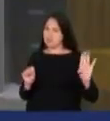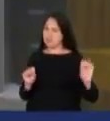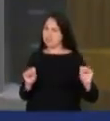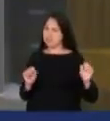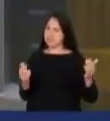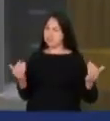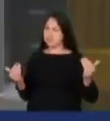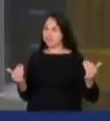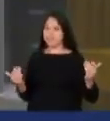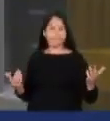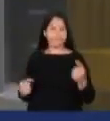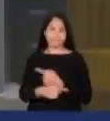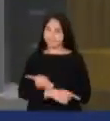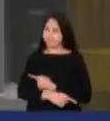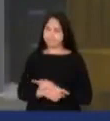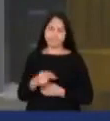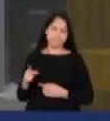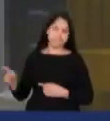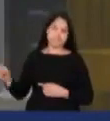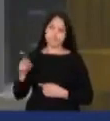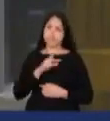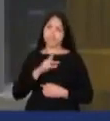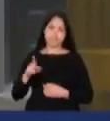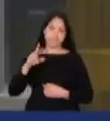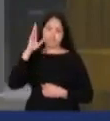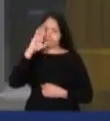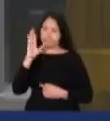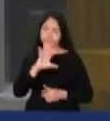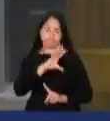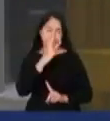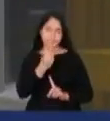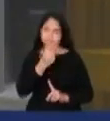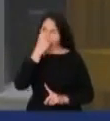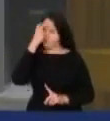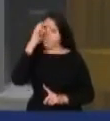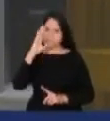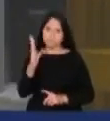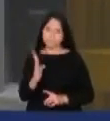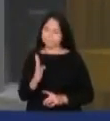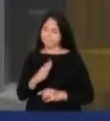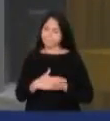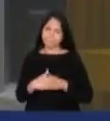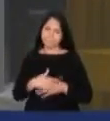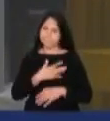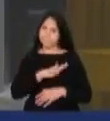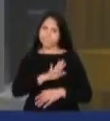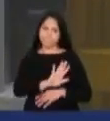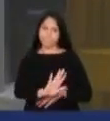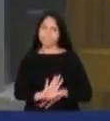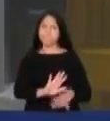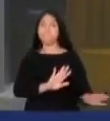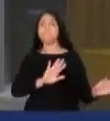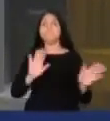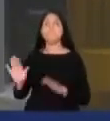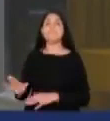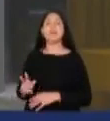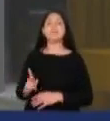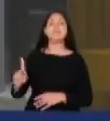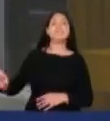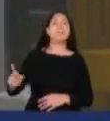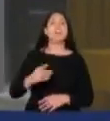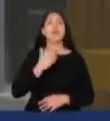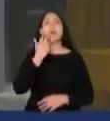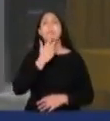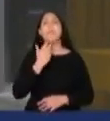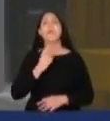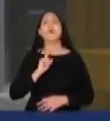Bolsonaro que não tem apreço pela cultura brasileira. Mas não satisfeito, o Boca Suja disse que